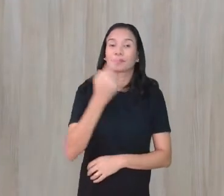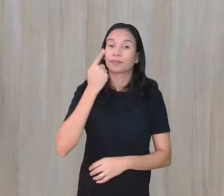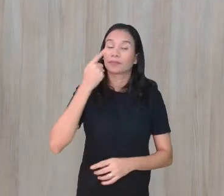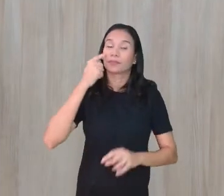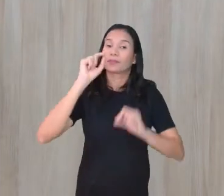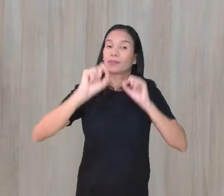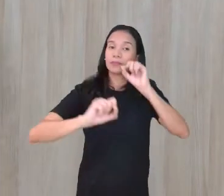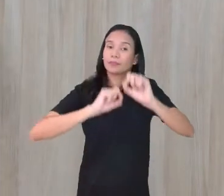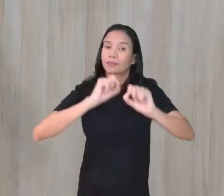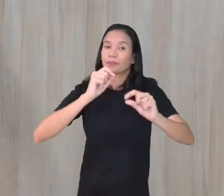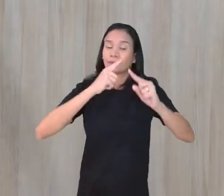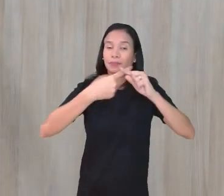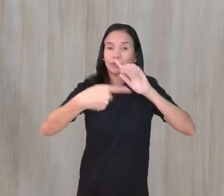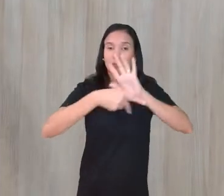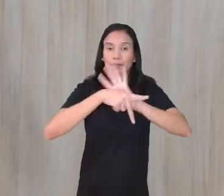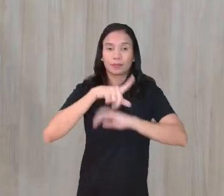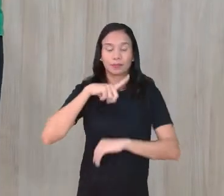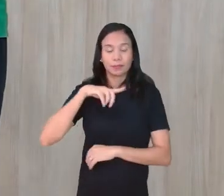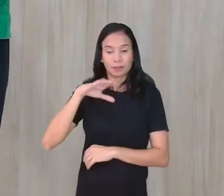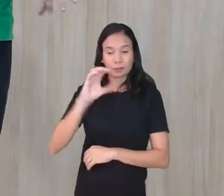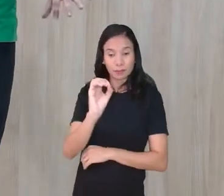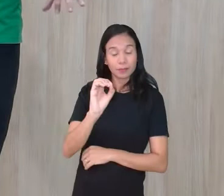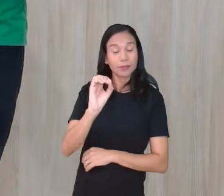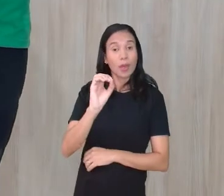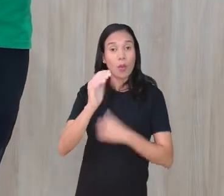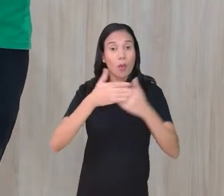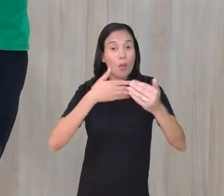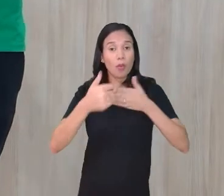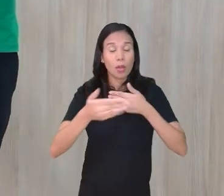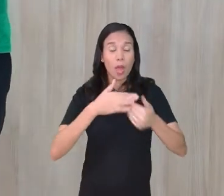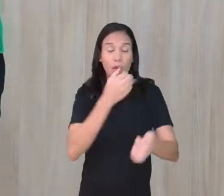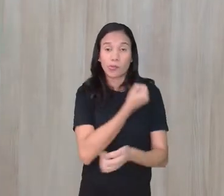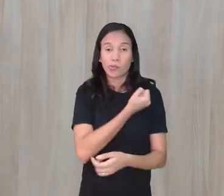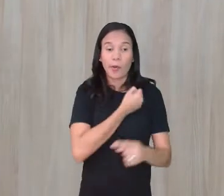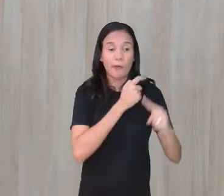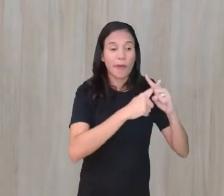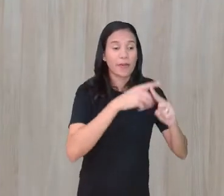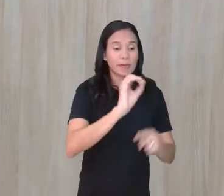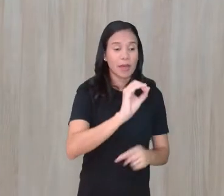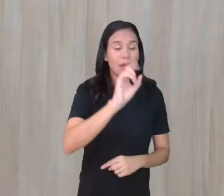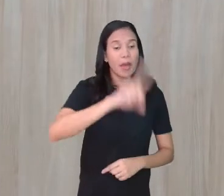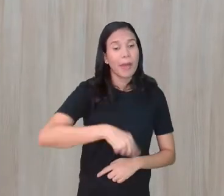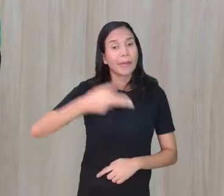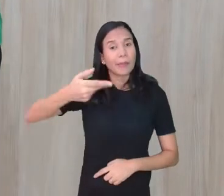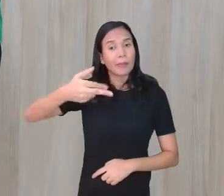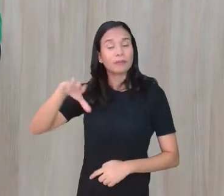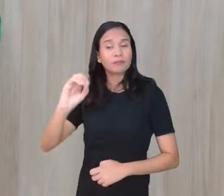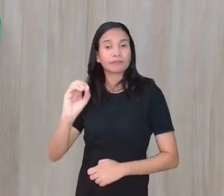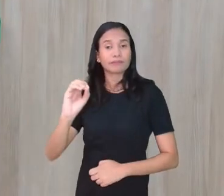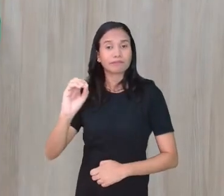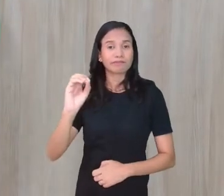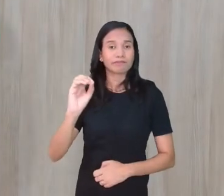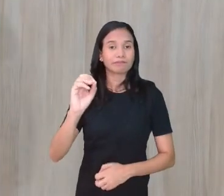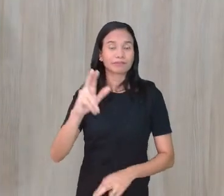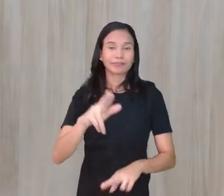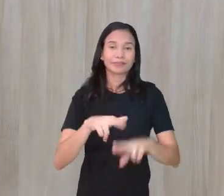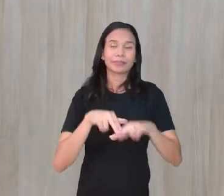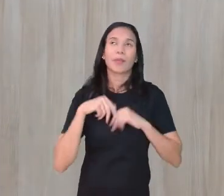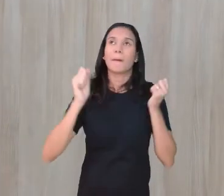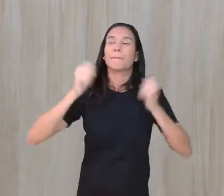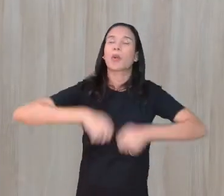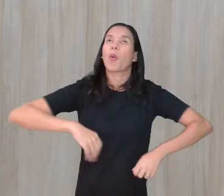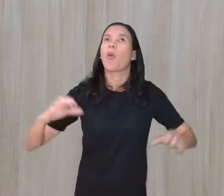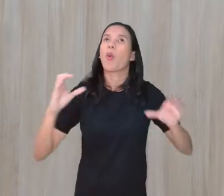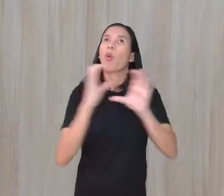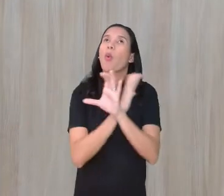nessa multiplicação por zero, qualquer número multiplicado por zero é igual a zero. Então, eu posso